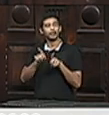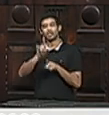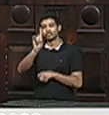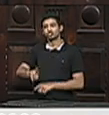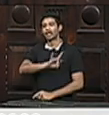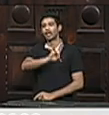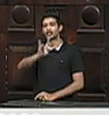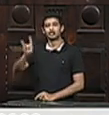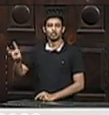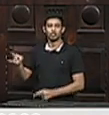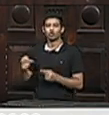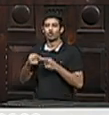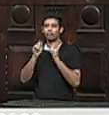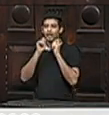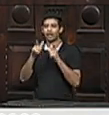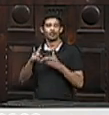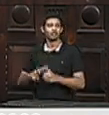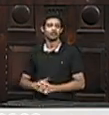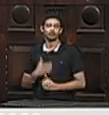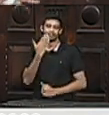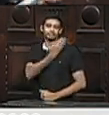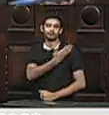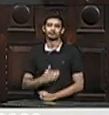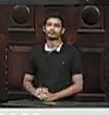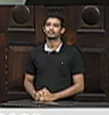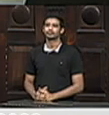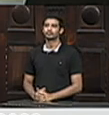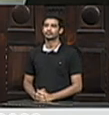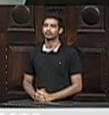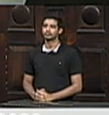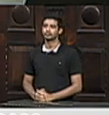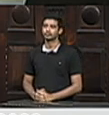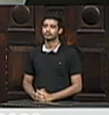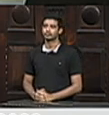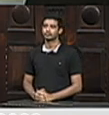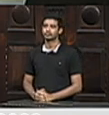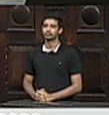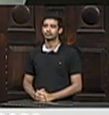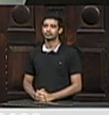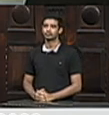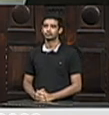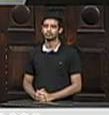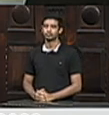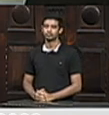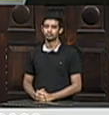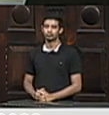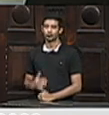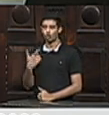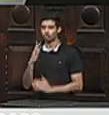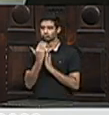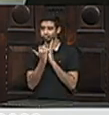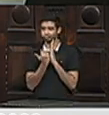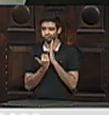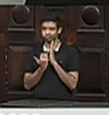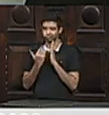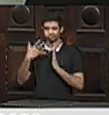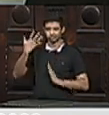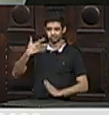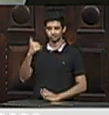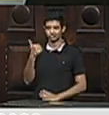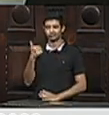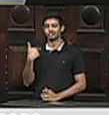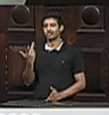cumprida por uma modificação que pode ser feita pelo próprio Poder Judiciário, e denunciar que o Poder Judiciário não se